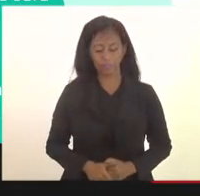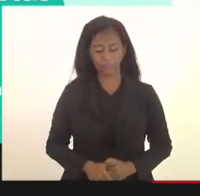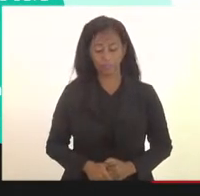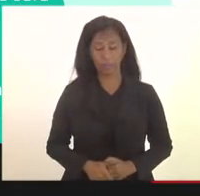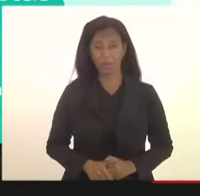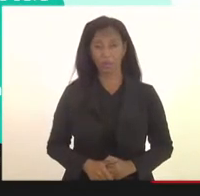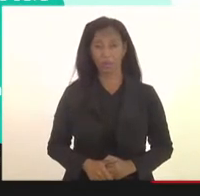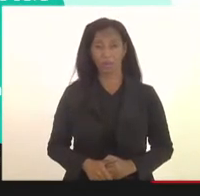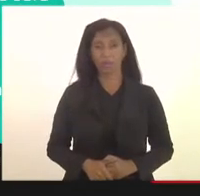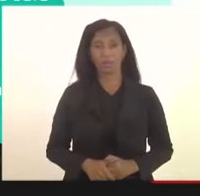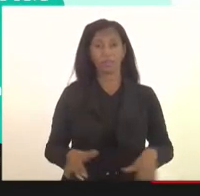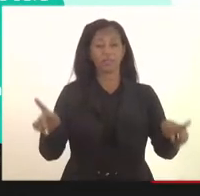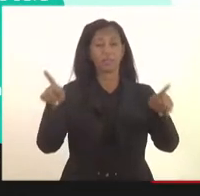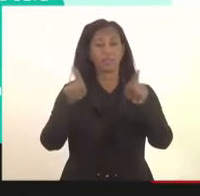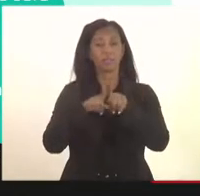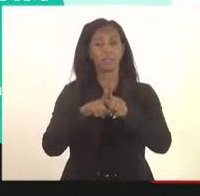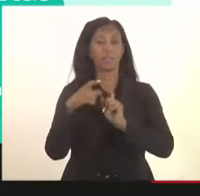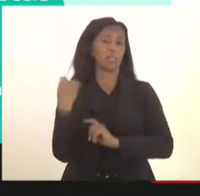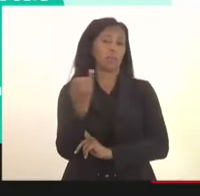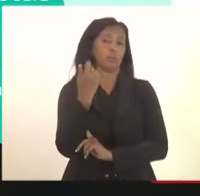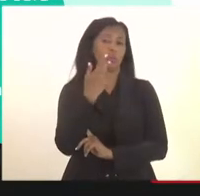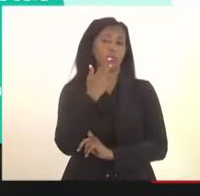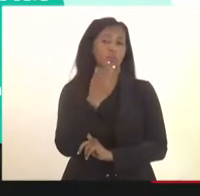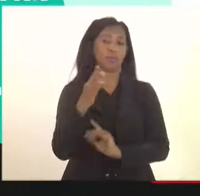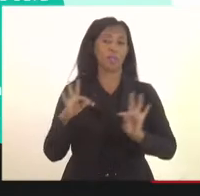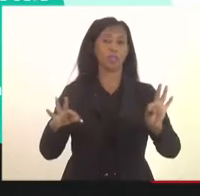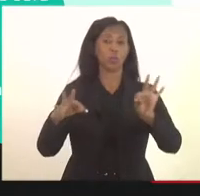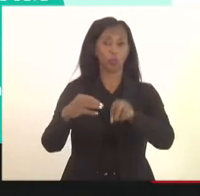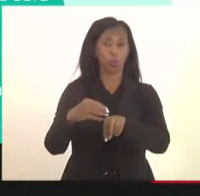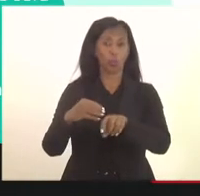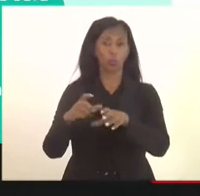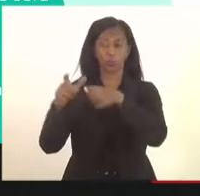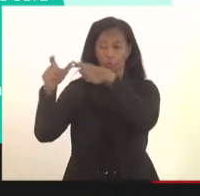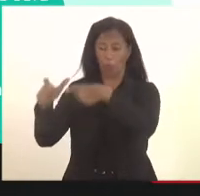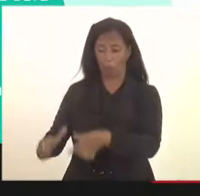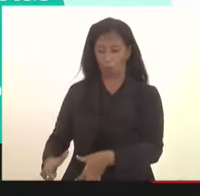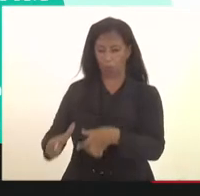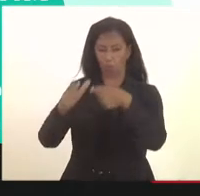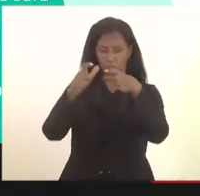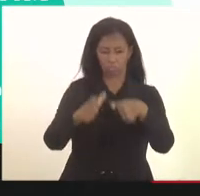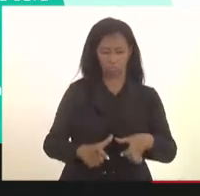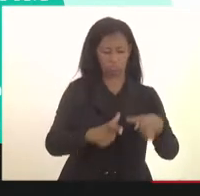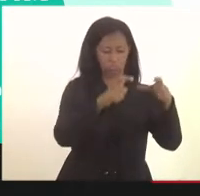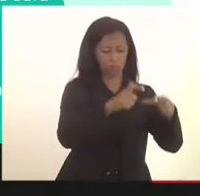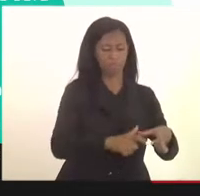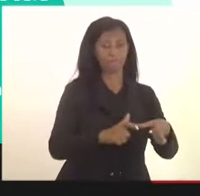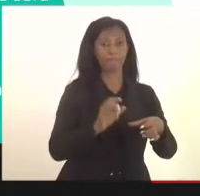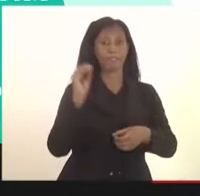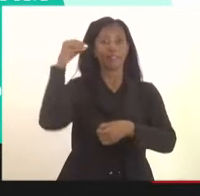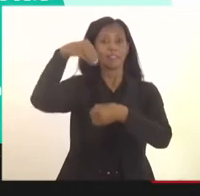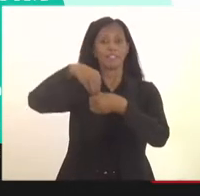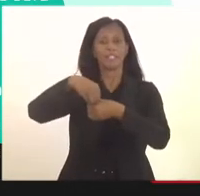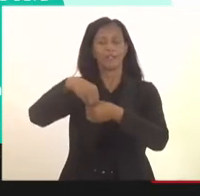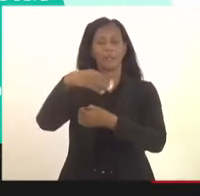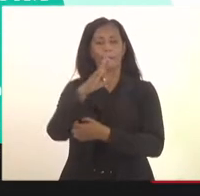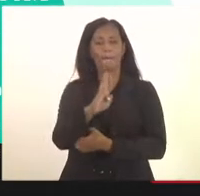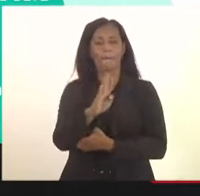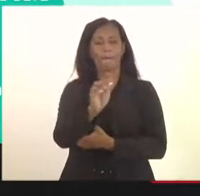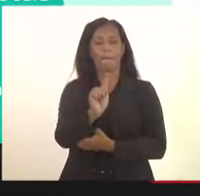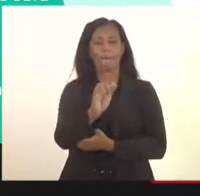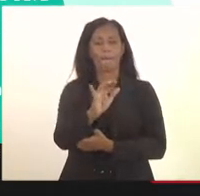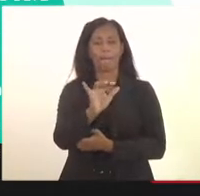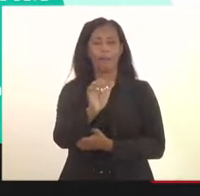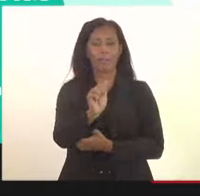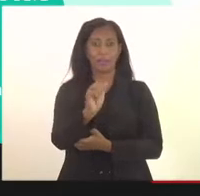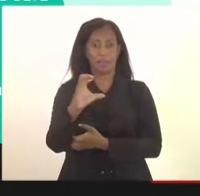todos os ativos da Petronas estão hoje localizados na Bacia de Campos, né? A gente sequer fez oferta ou participação em ativos que